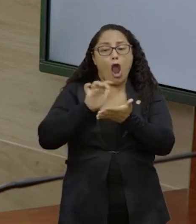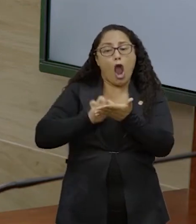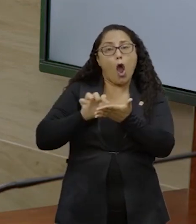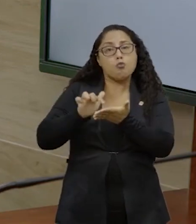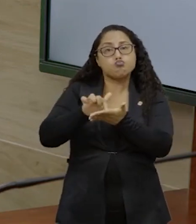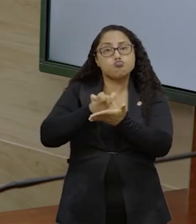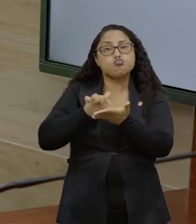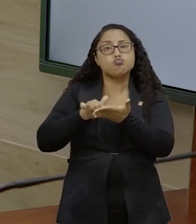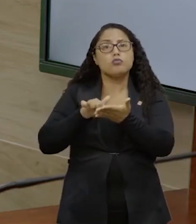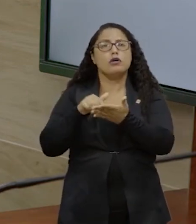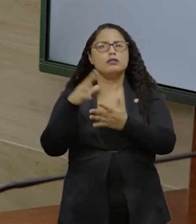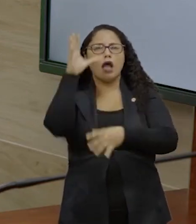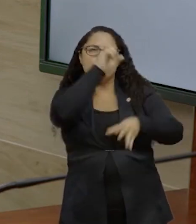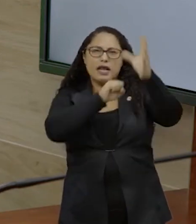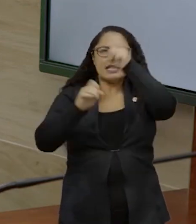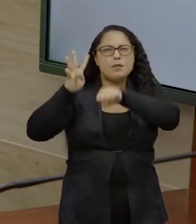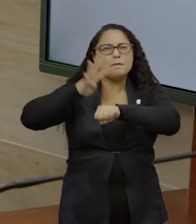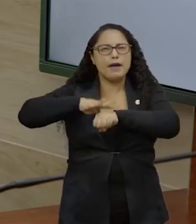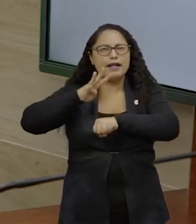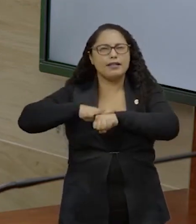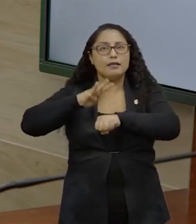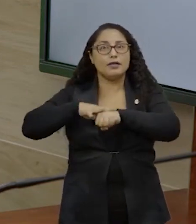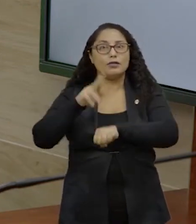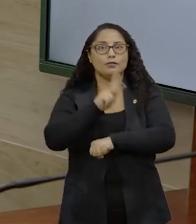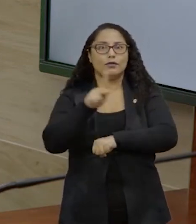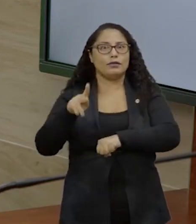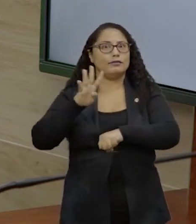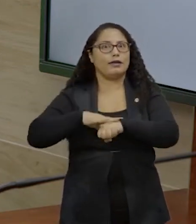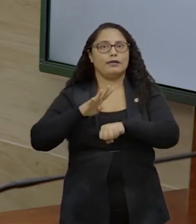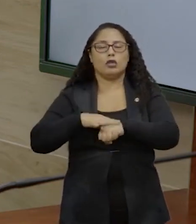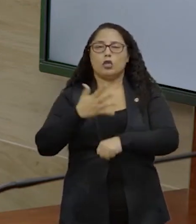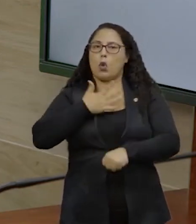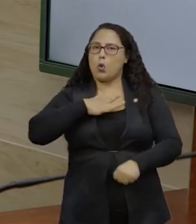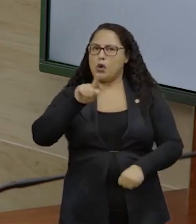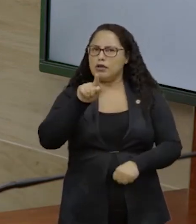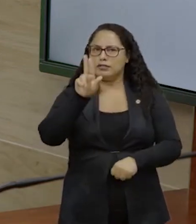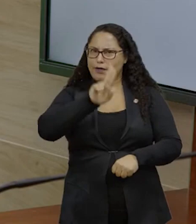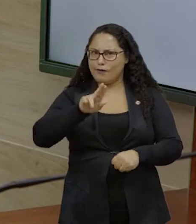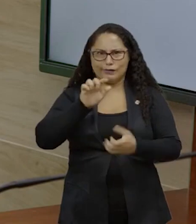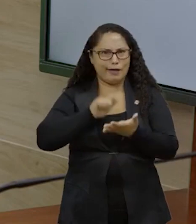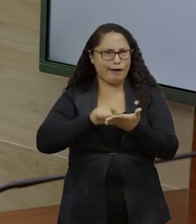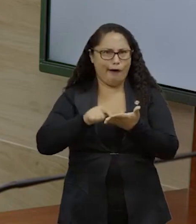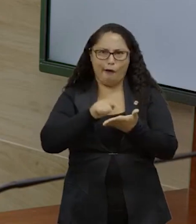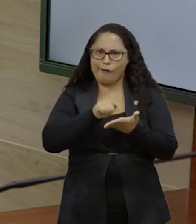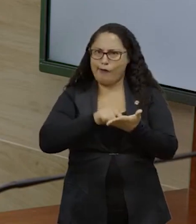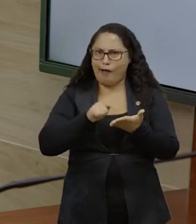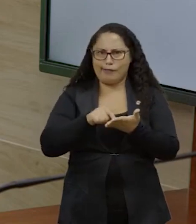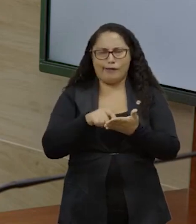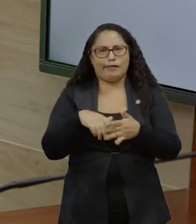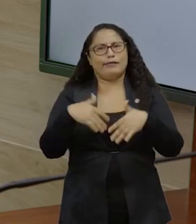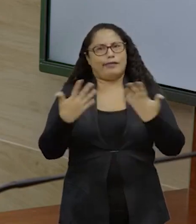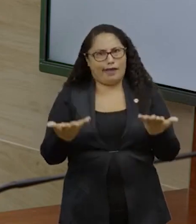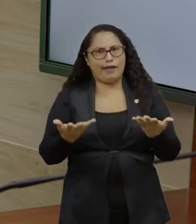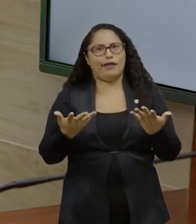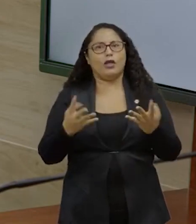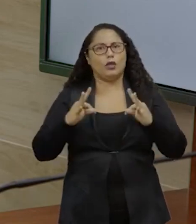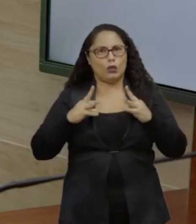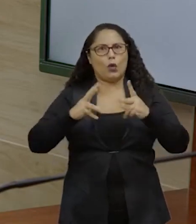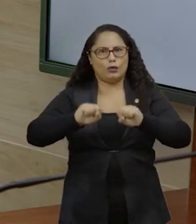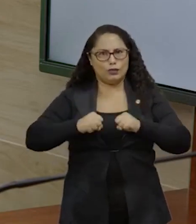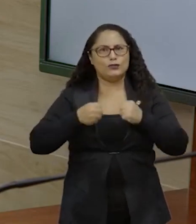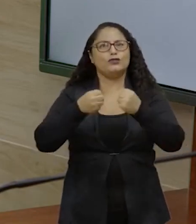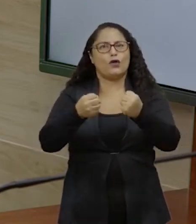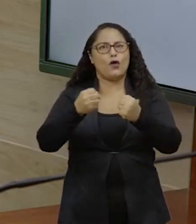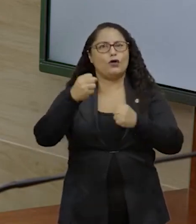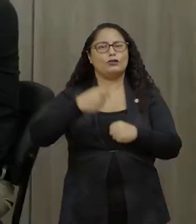né? Quando você está aprendendo matemática, os professores de matemática não gostam que você utilize a calculadora. Afinal de contas, né, todo aquele